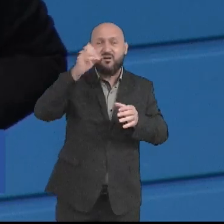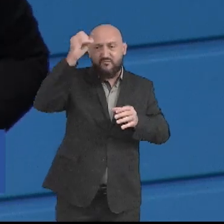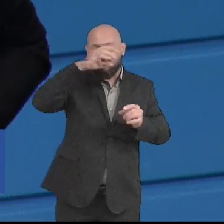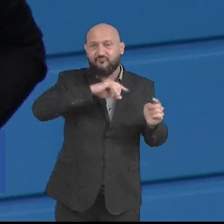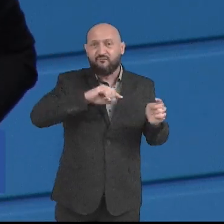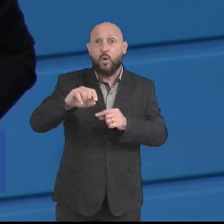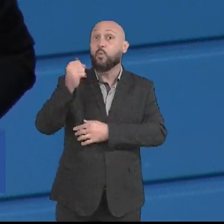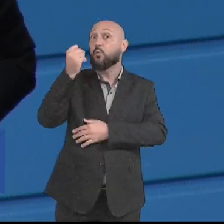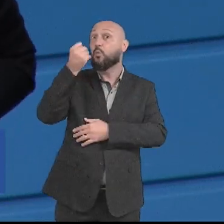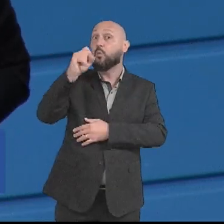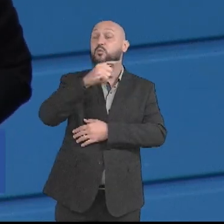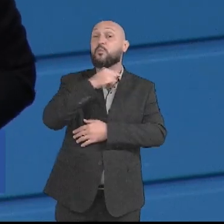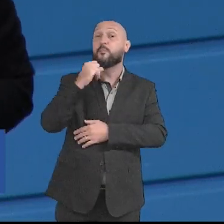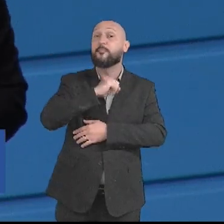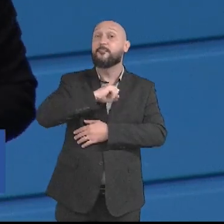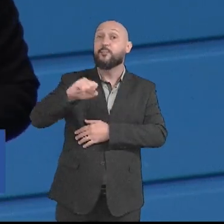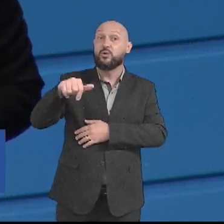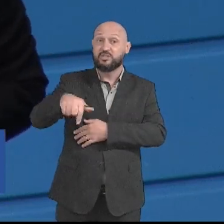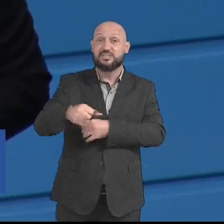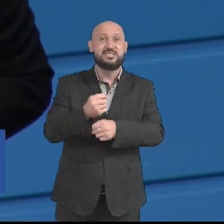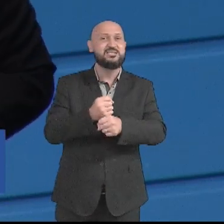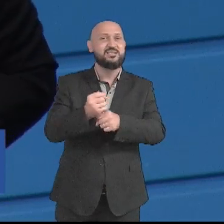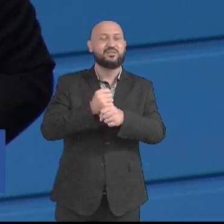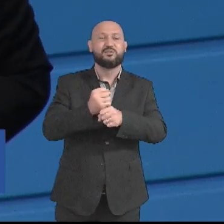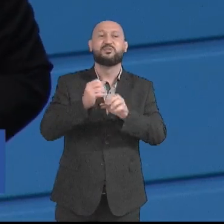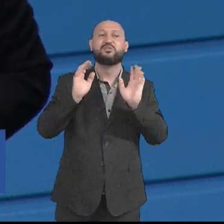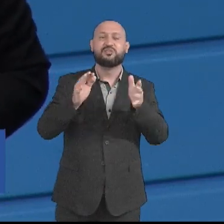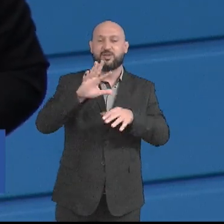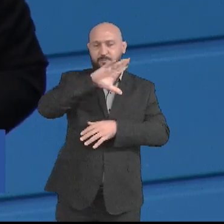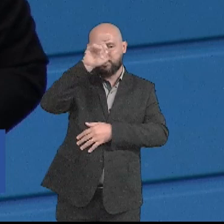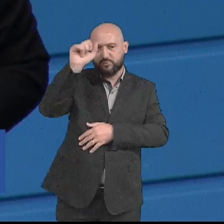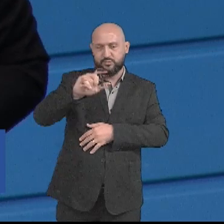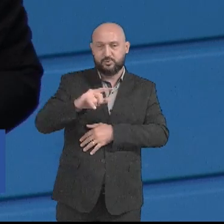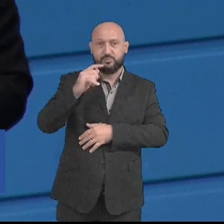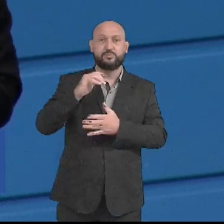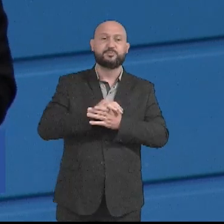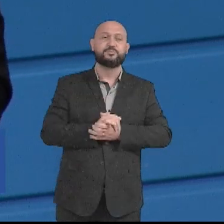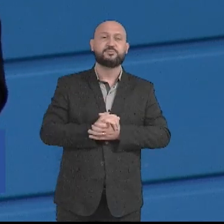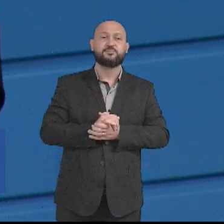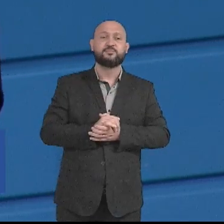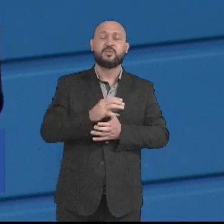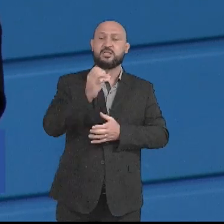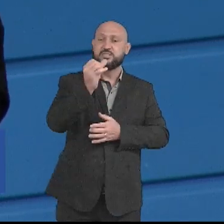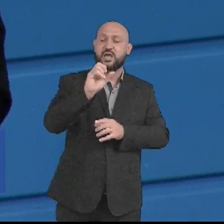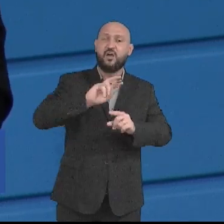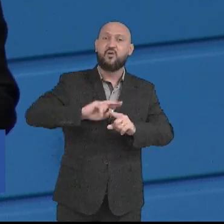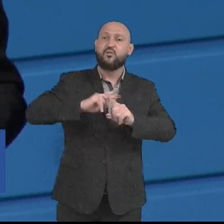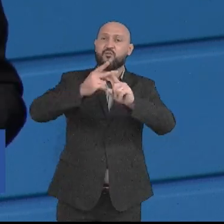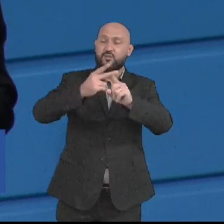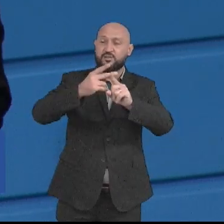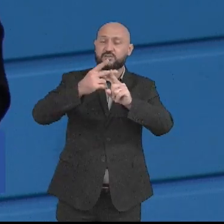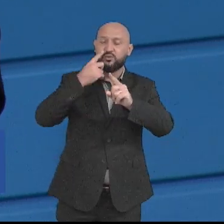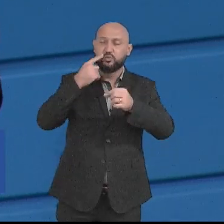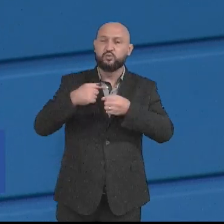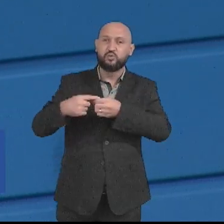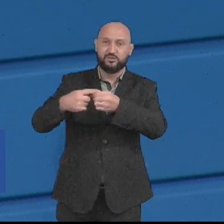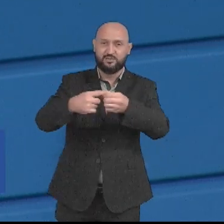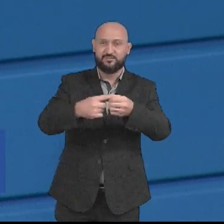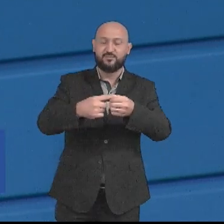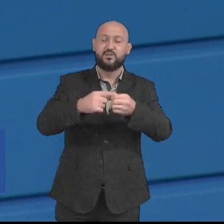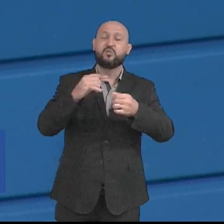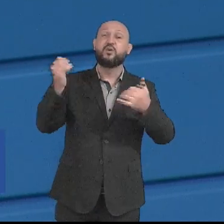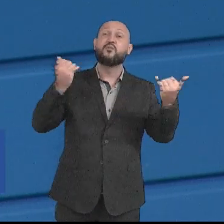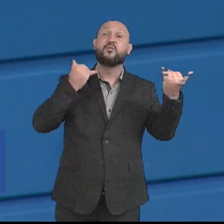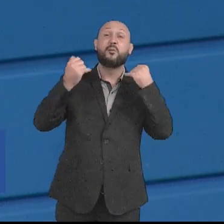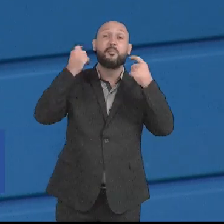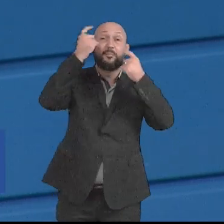com 8 casos de feminicídio somente esse ano em Mato Grosso do Sul, 6 deles no interior do Estado. E aí outro